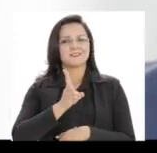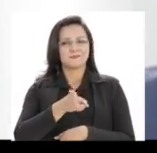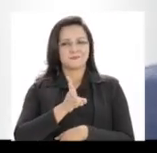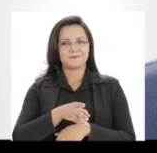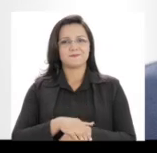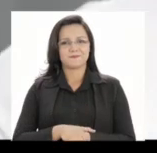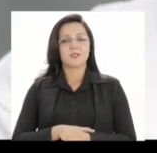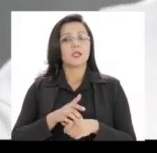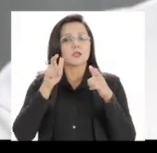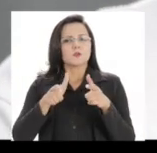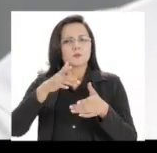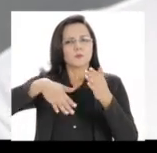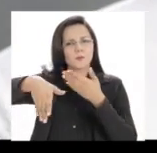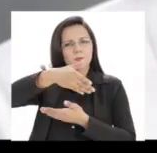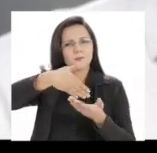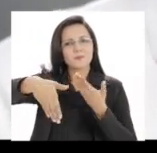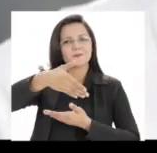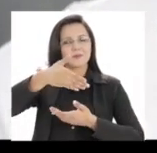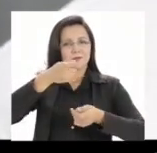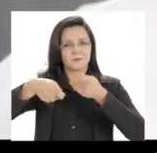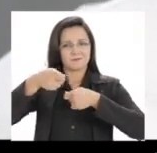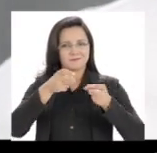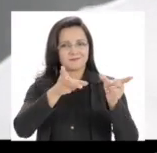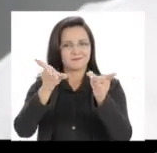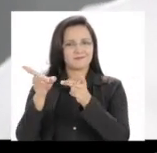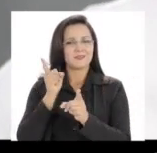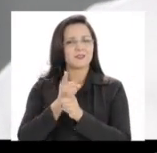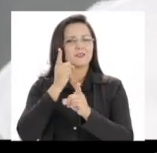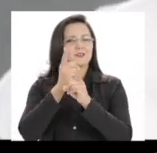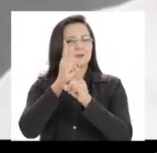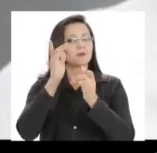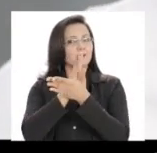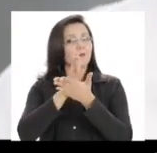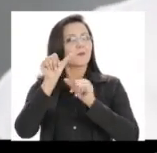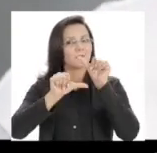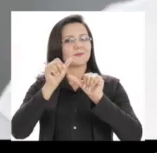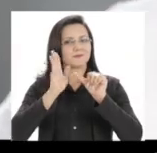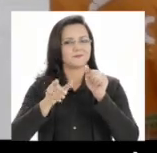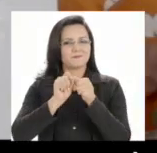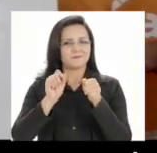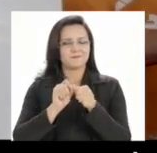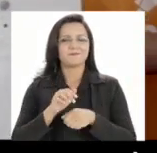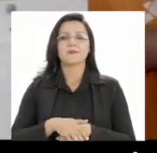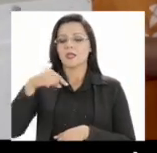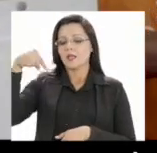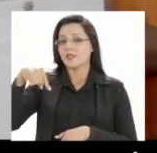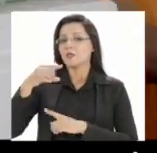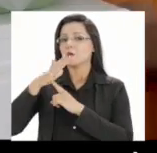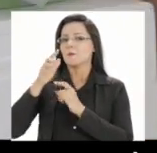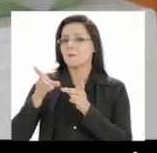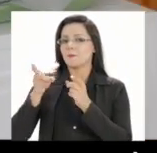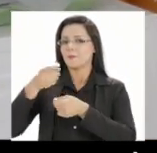lugar a visitar. Ali, no meio dos feirantes, encontra suas raízes e os frutos da mudança que plantou. Aqui nós estamos no